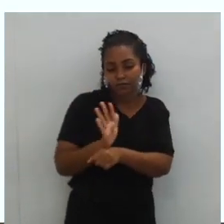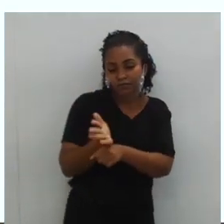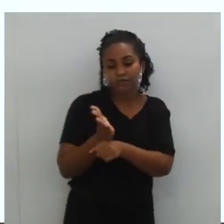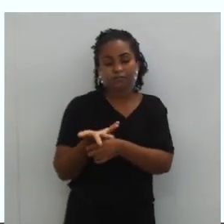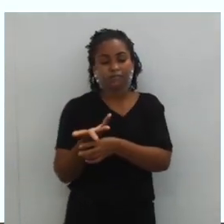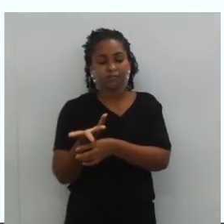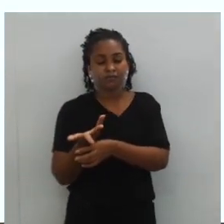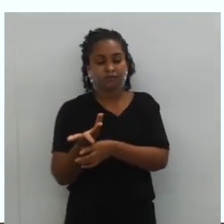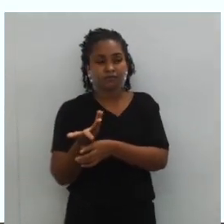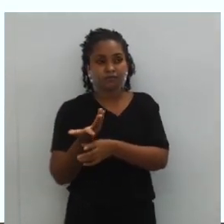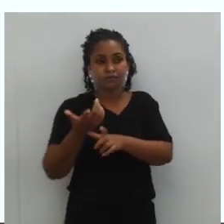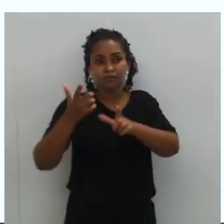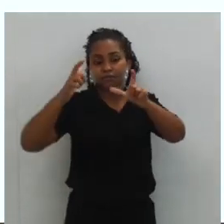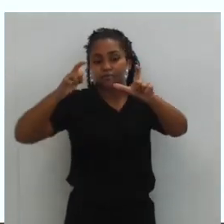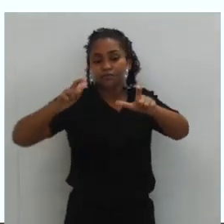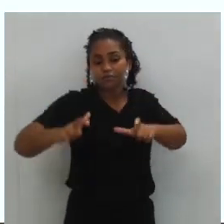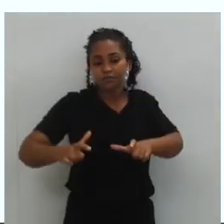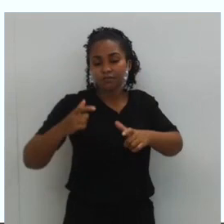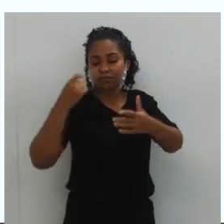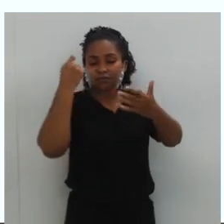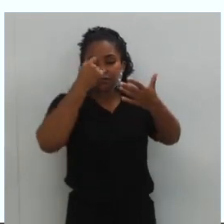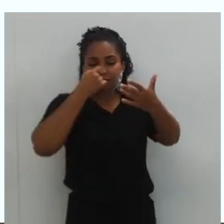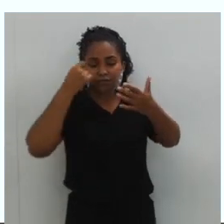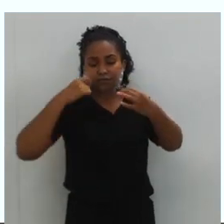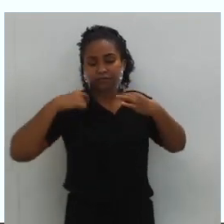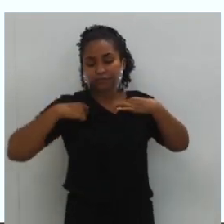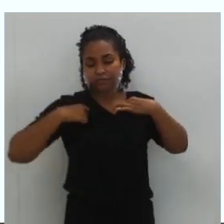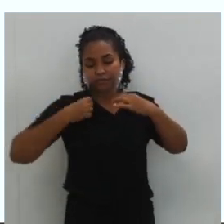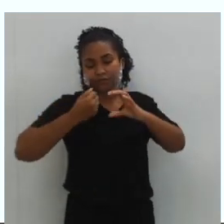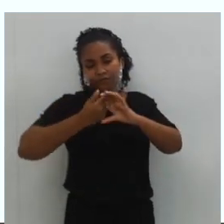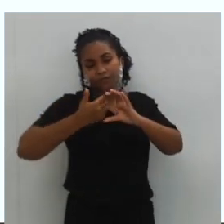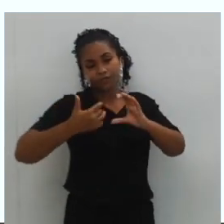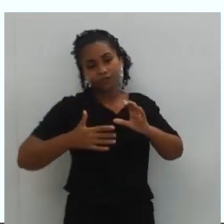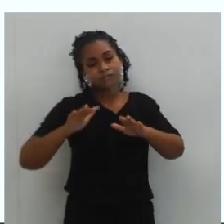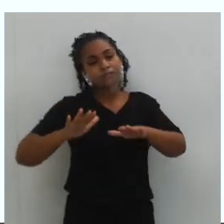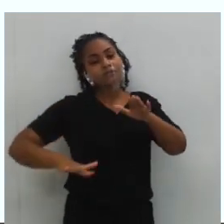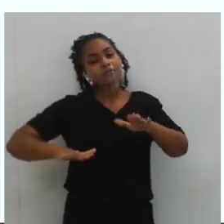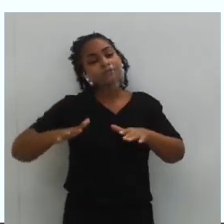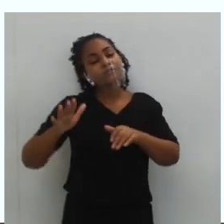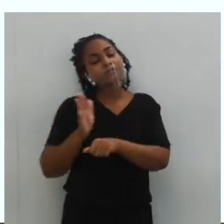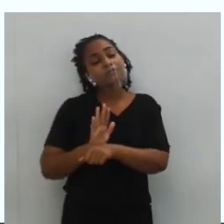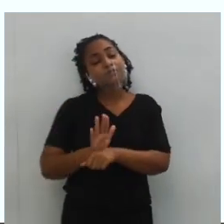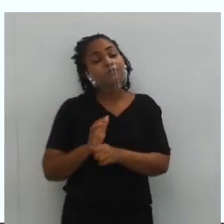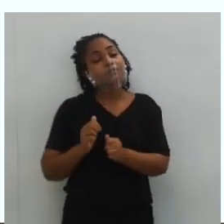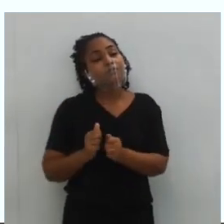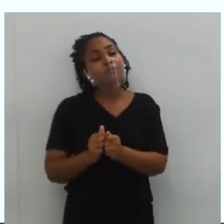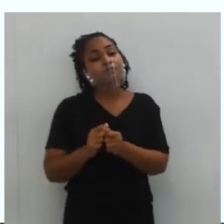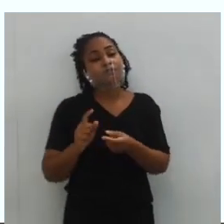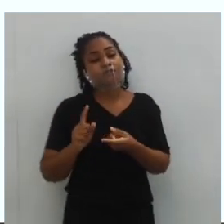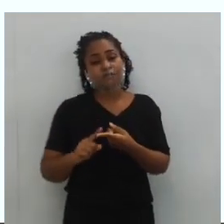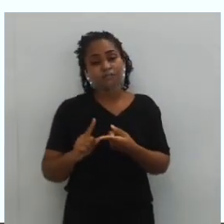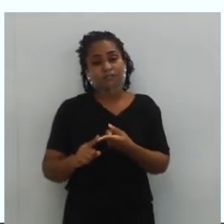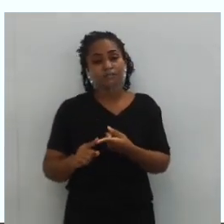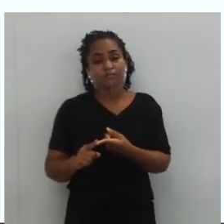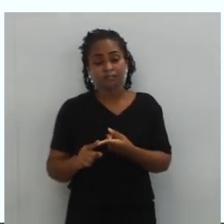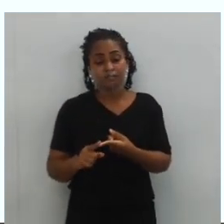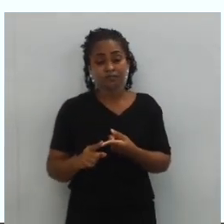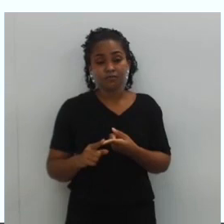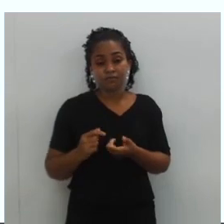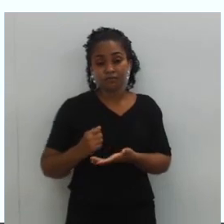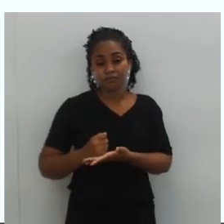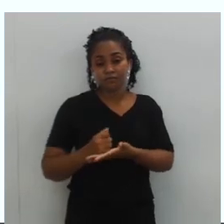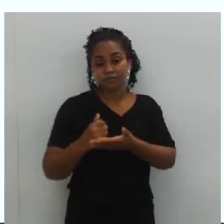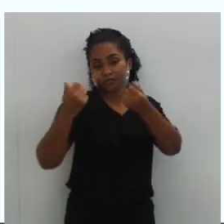a maquiagem, o figurino, né, que vai ser usado para determinado filme. Então, junto com ele, vai trabalhar o assistente de direção de arte,